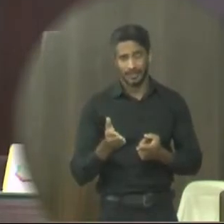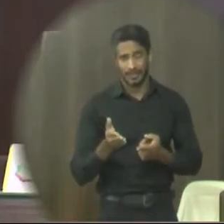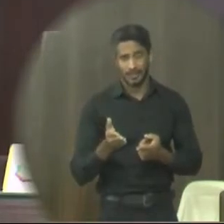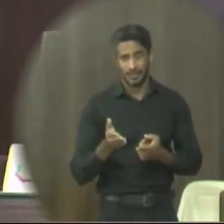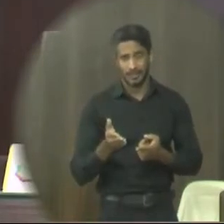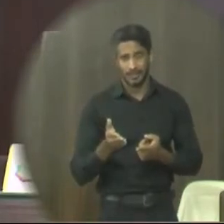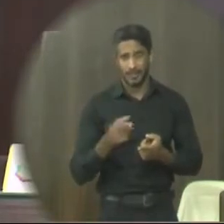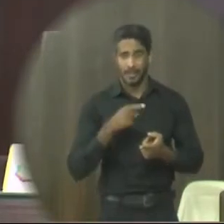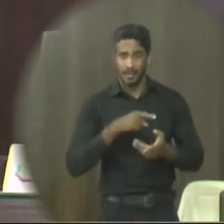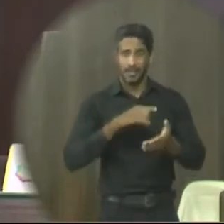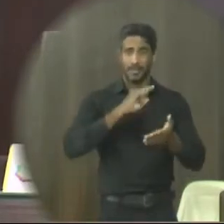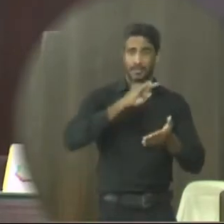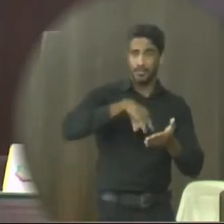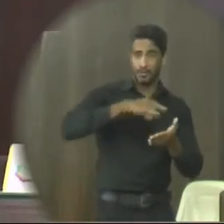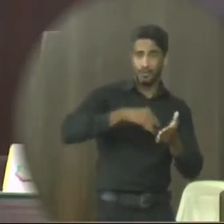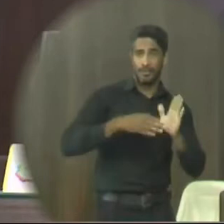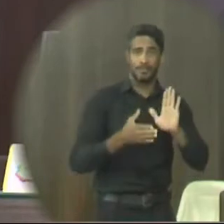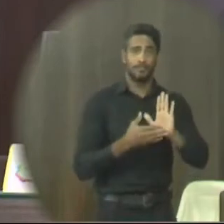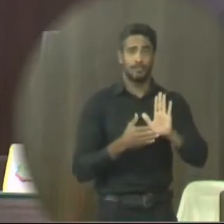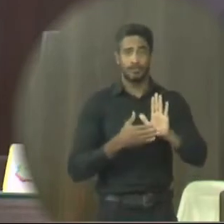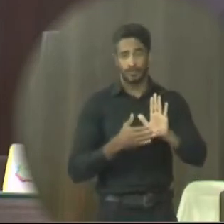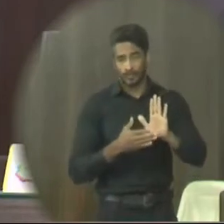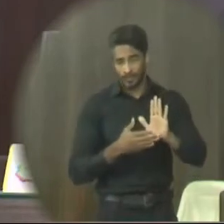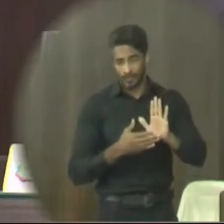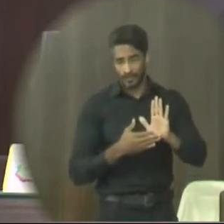asseverado, a matéria da proposta se revela-se